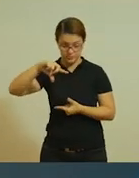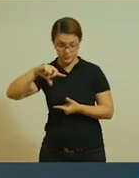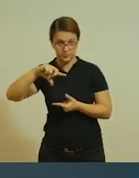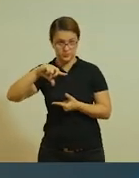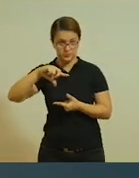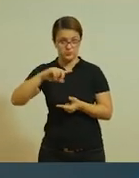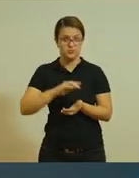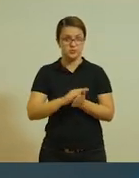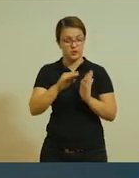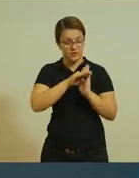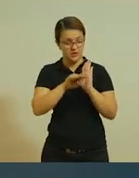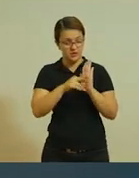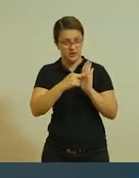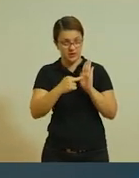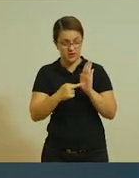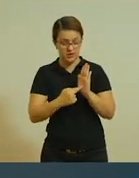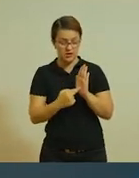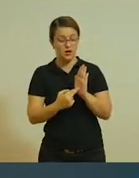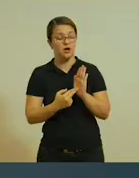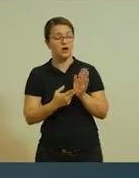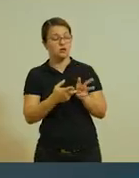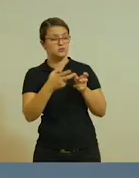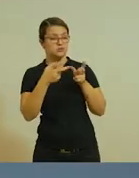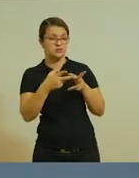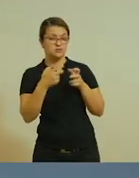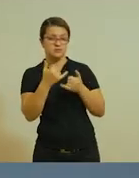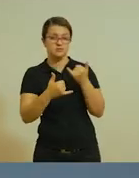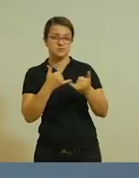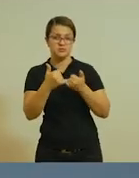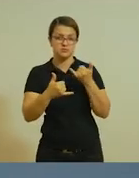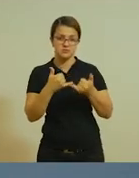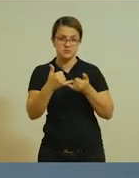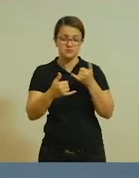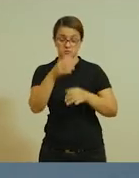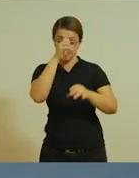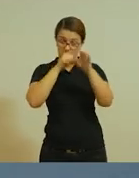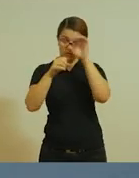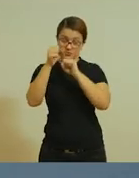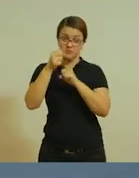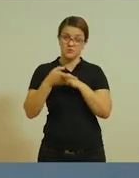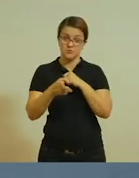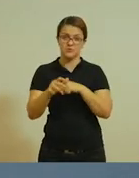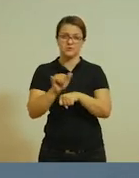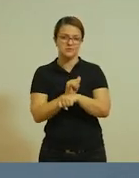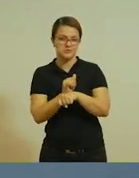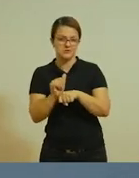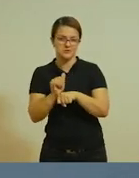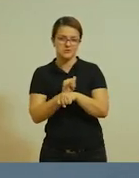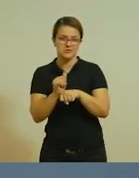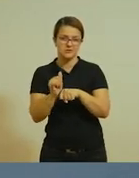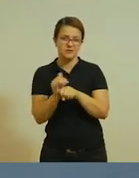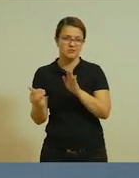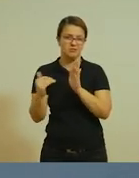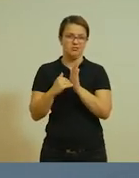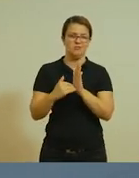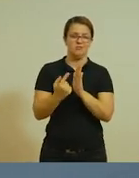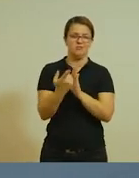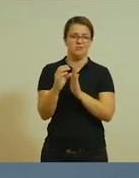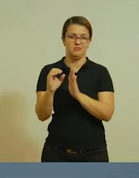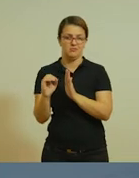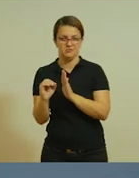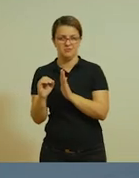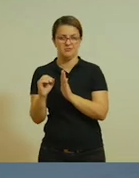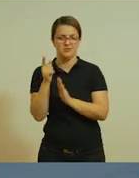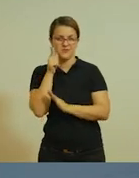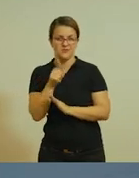seguindo as instruções, e a criança vai se familiarizando. À medida que ela aprende, você pode ir avançando no jogo até o 10, que é um jogo